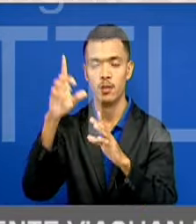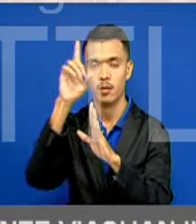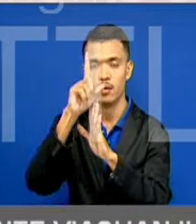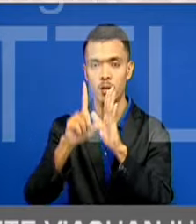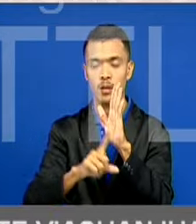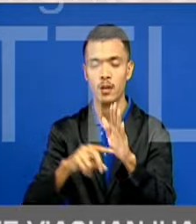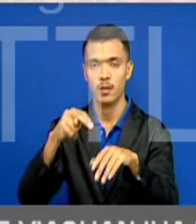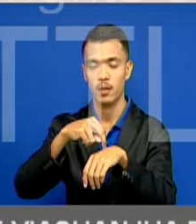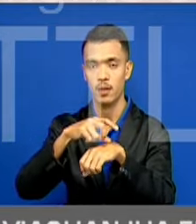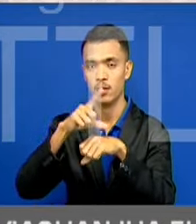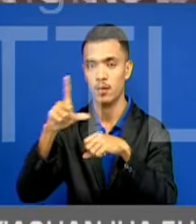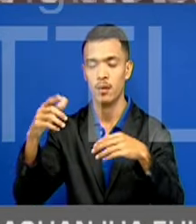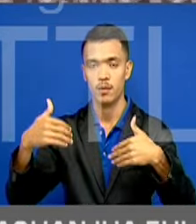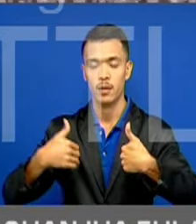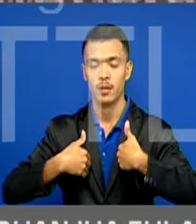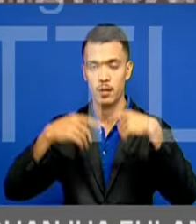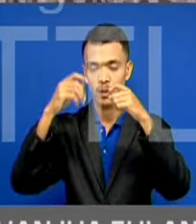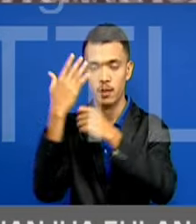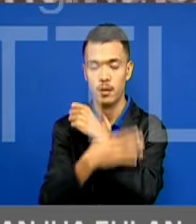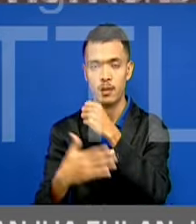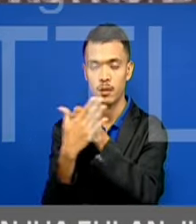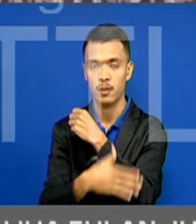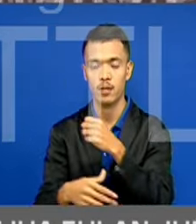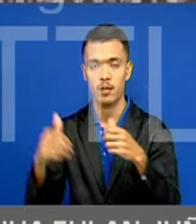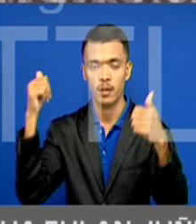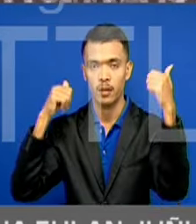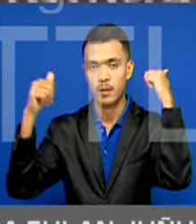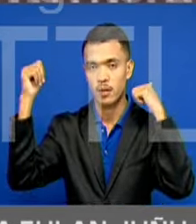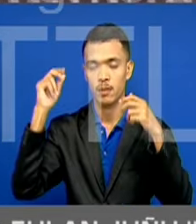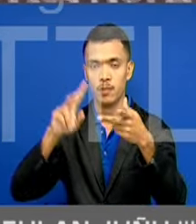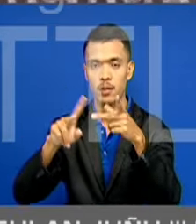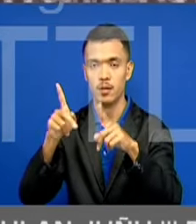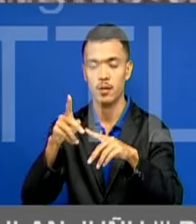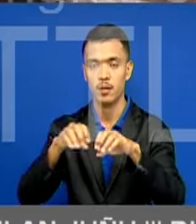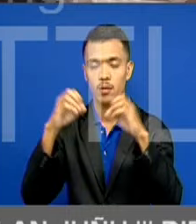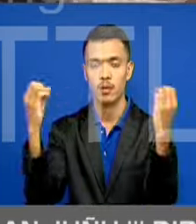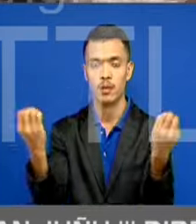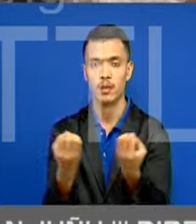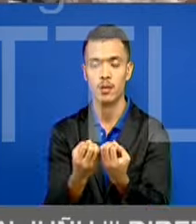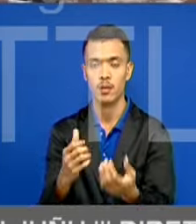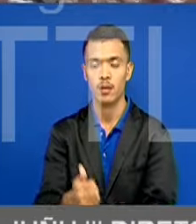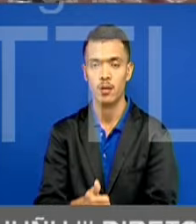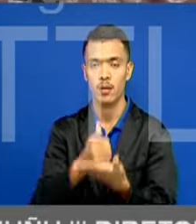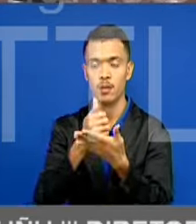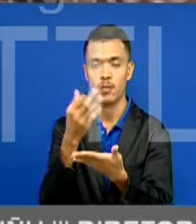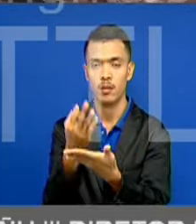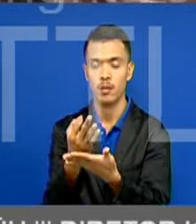más existir y tener esa. Atividade socialização é parceria organização ADRA com apoio